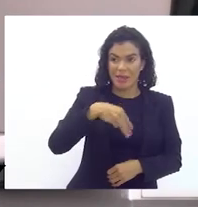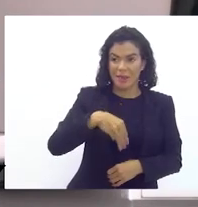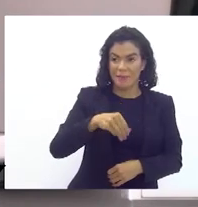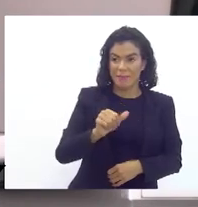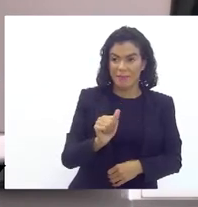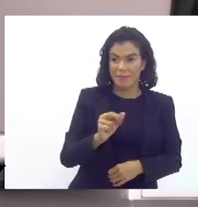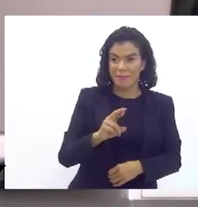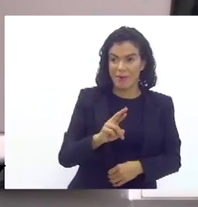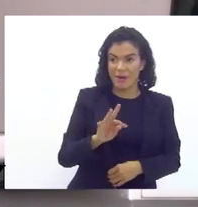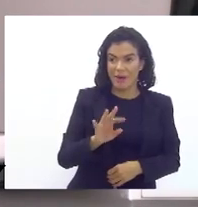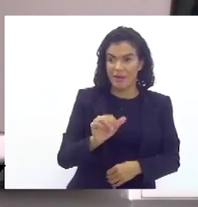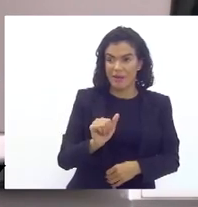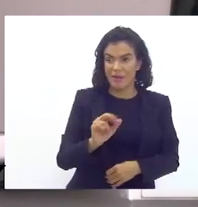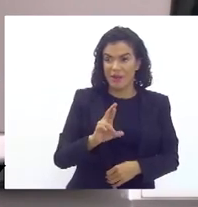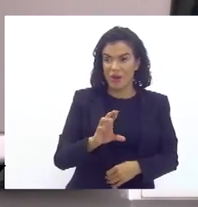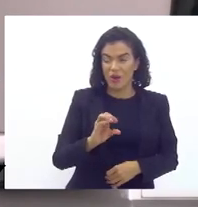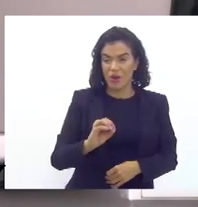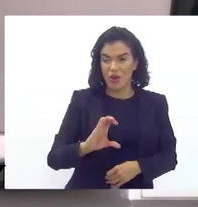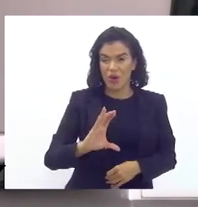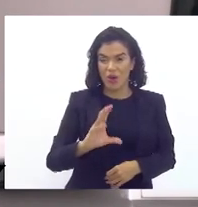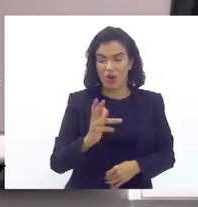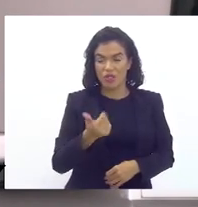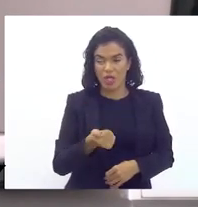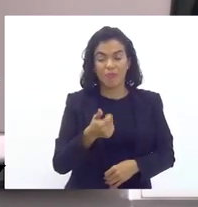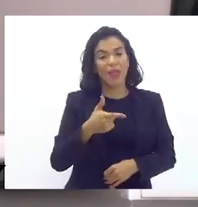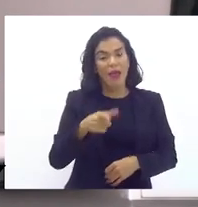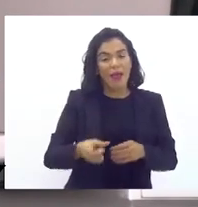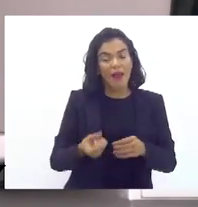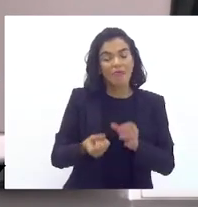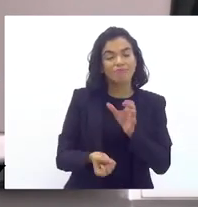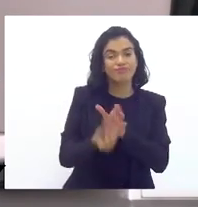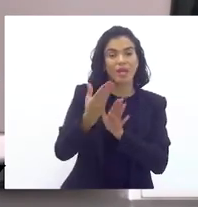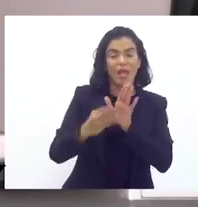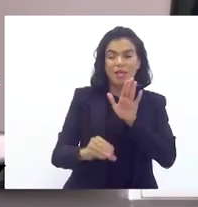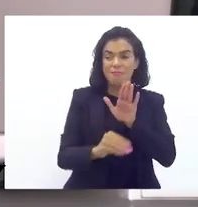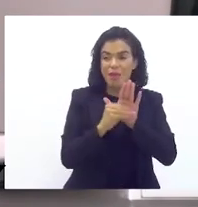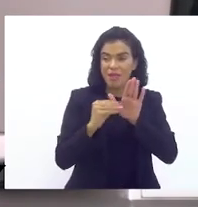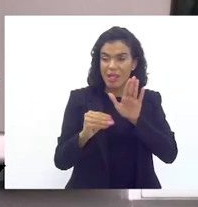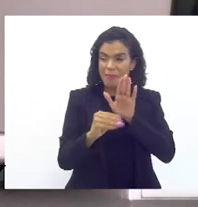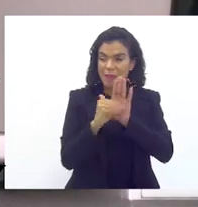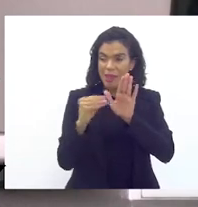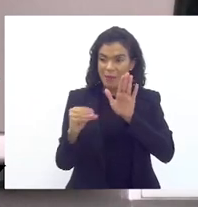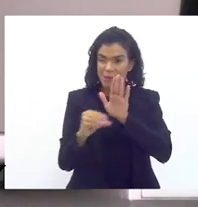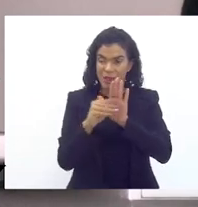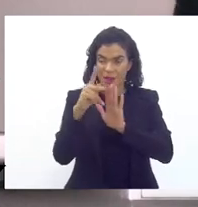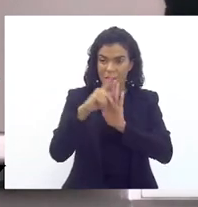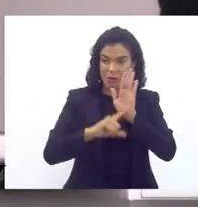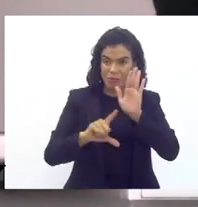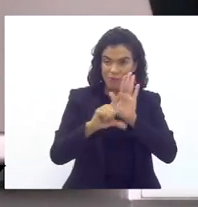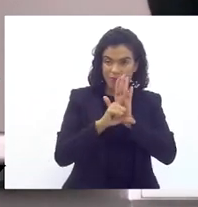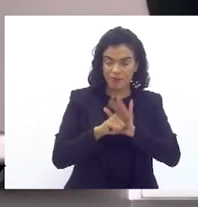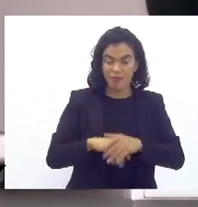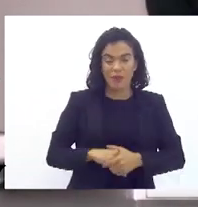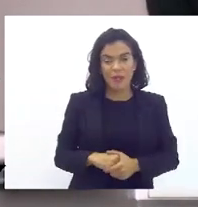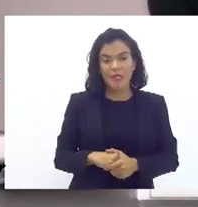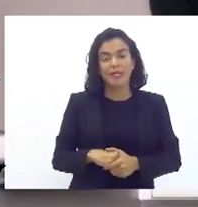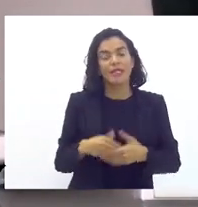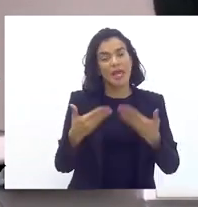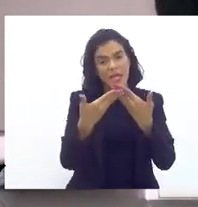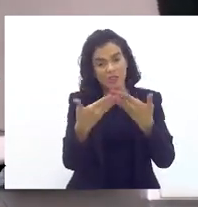e ela fez várias emendas boas ao projeto e depois vamos abrir algumas intervenções